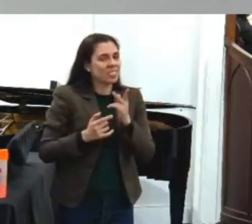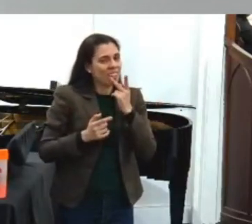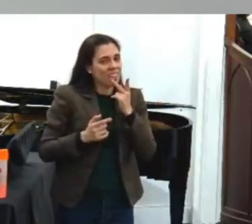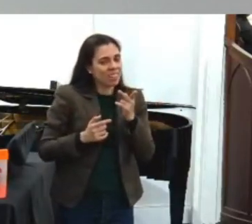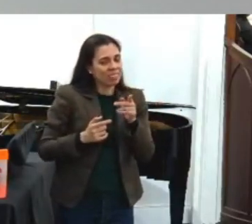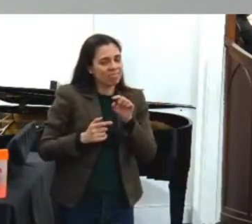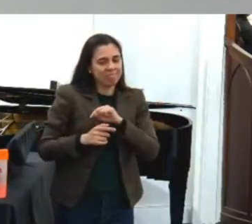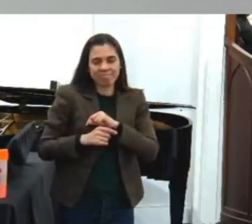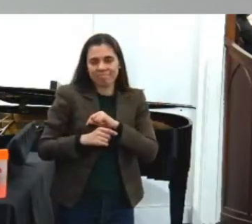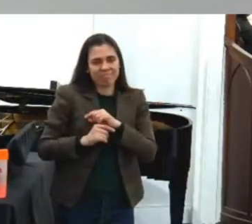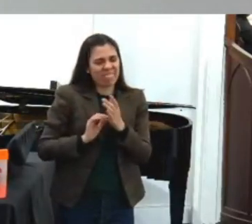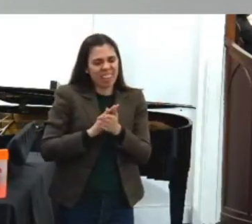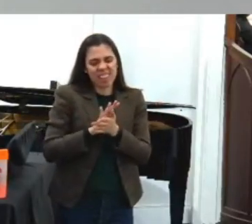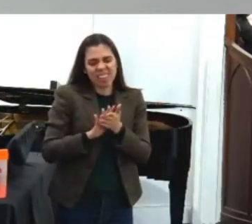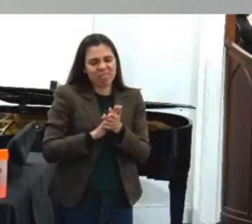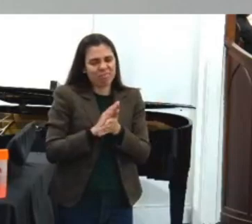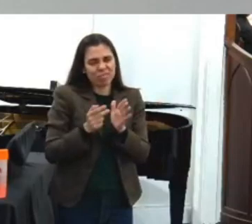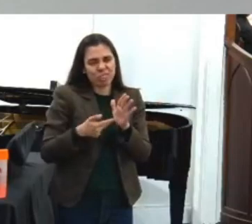és infeliz,